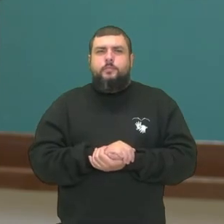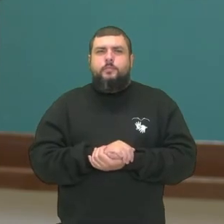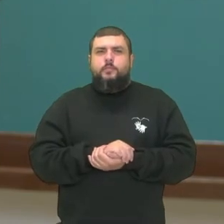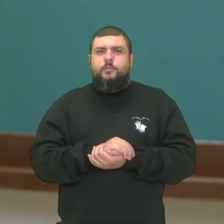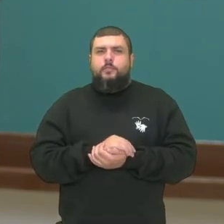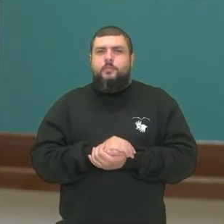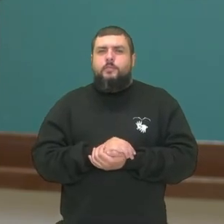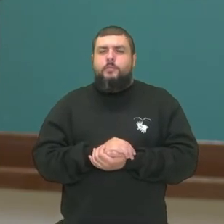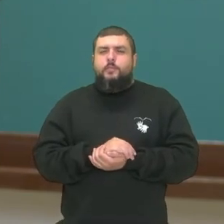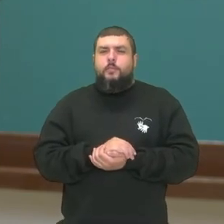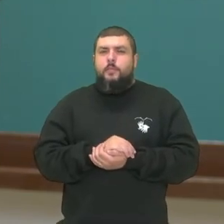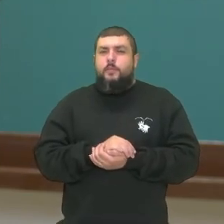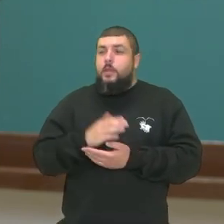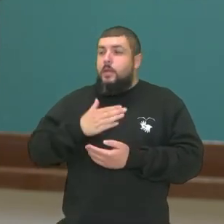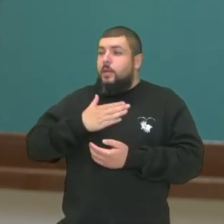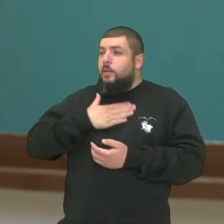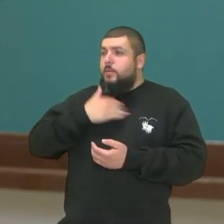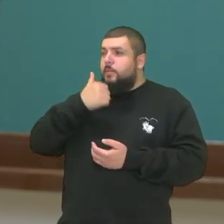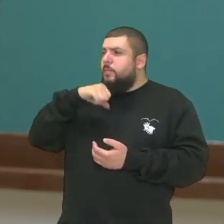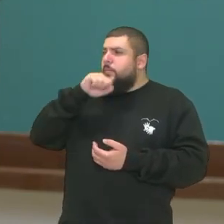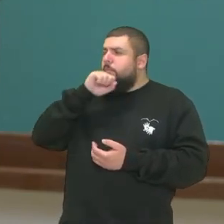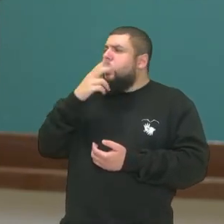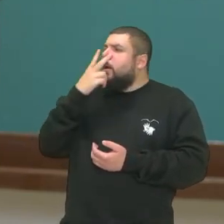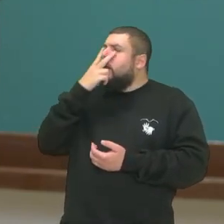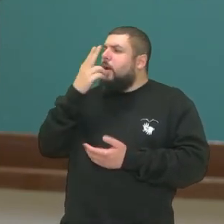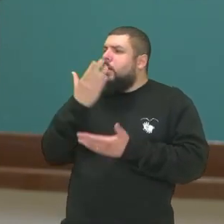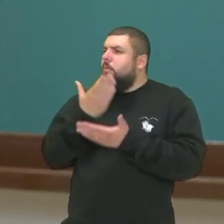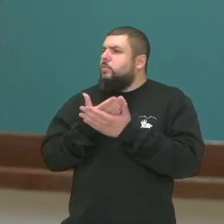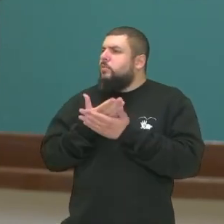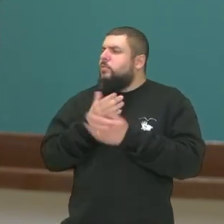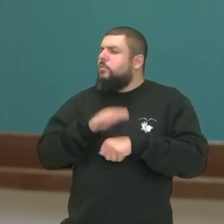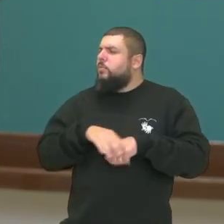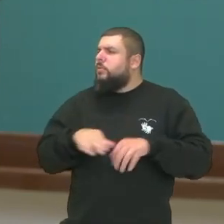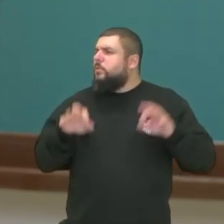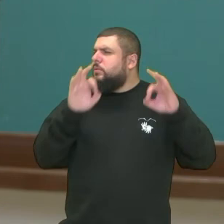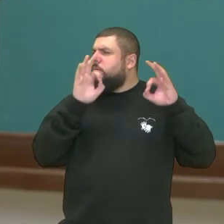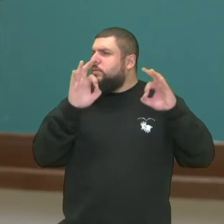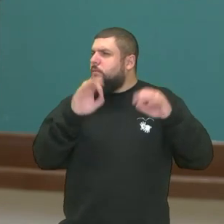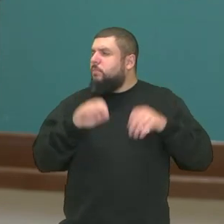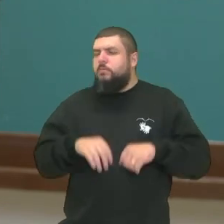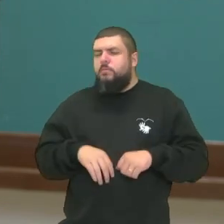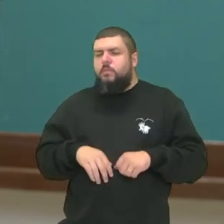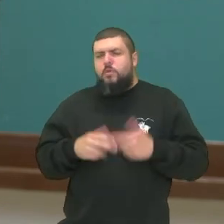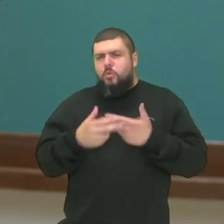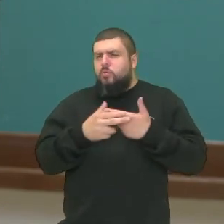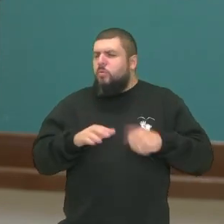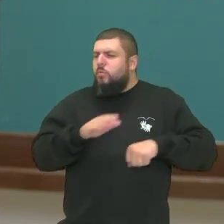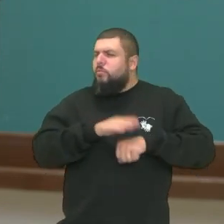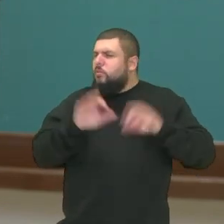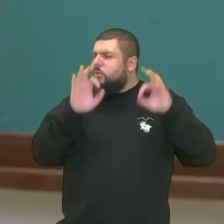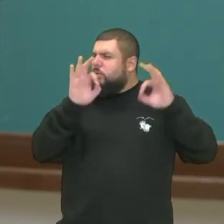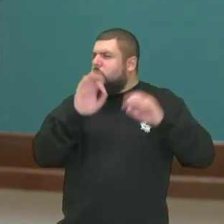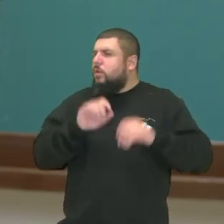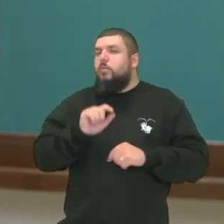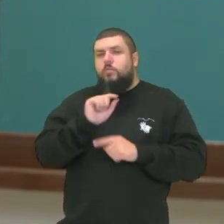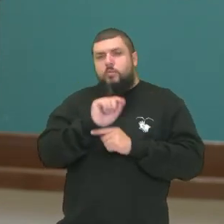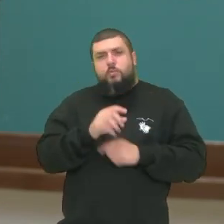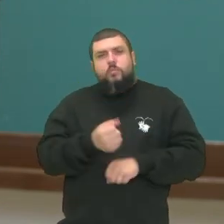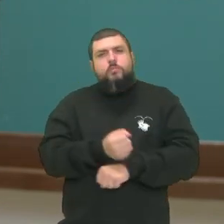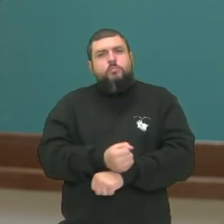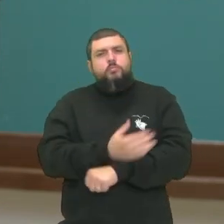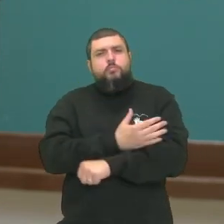tudo a coisa mais fina. A coisa mais fina é o sentimento. E eu olho aqui no